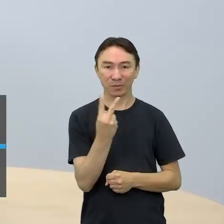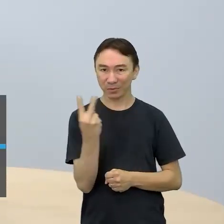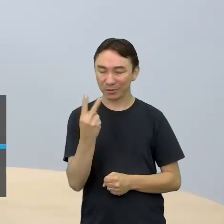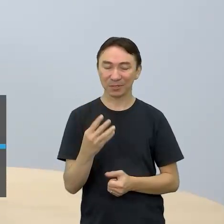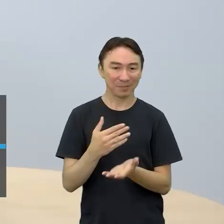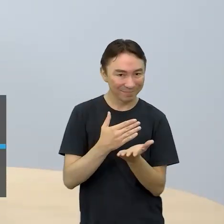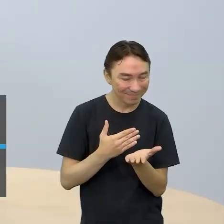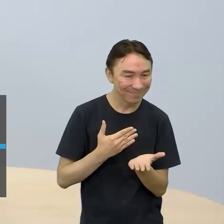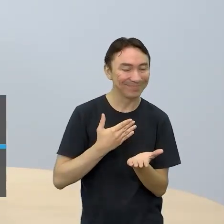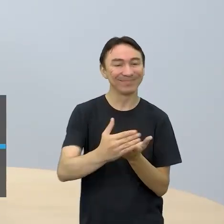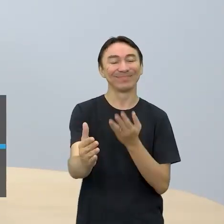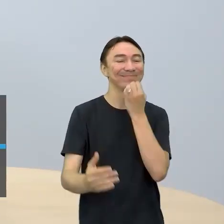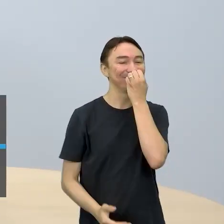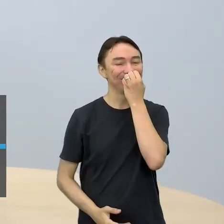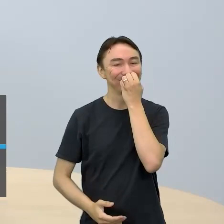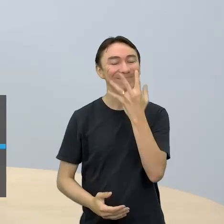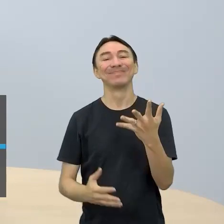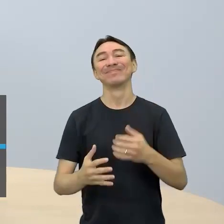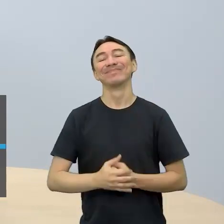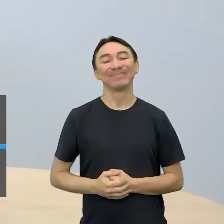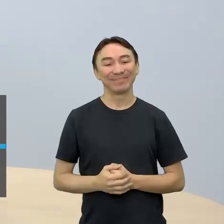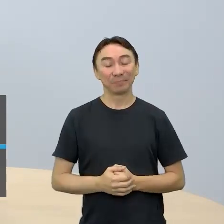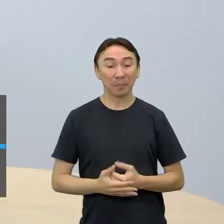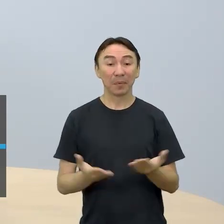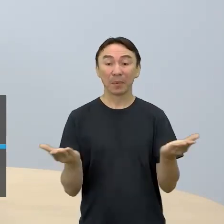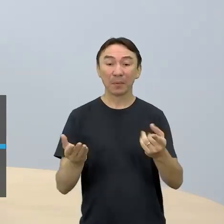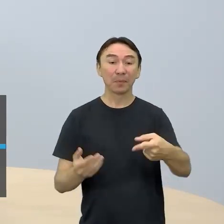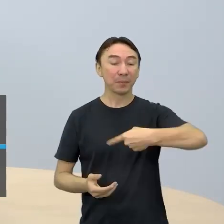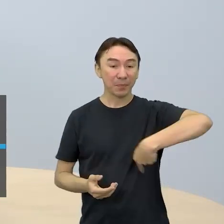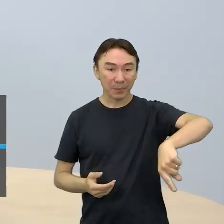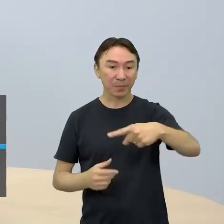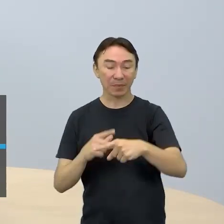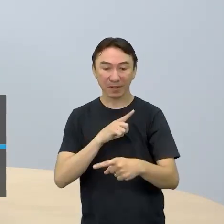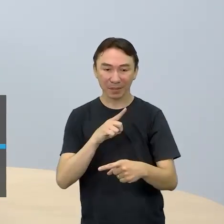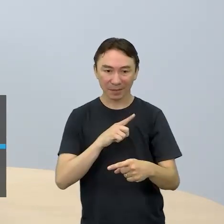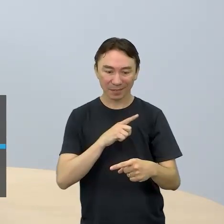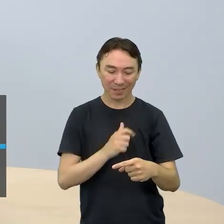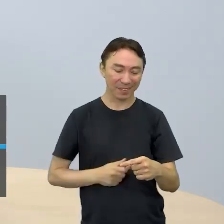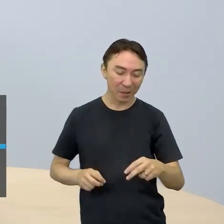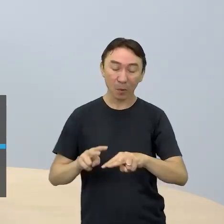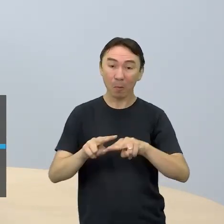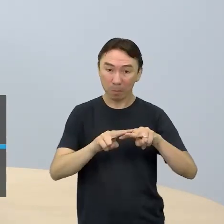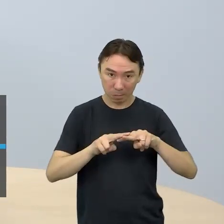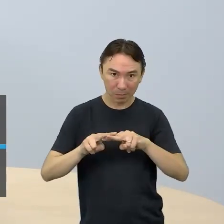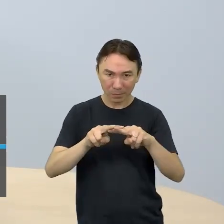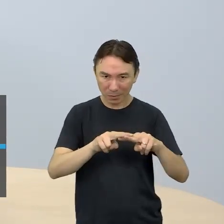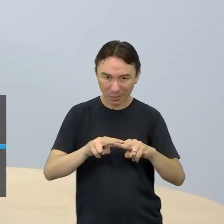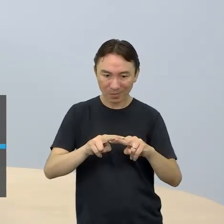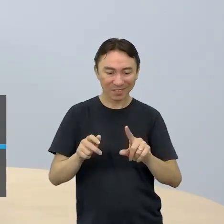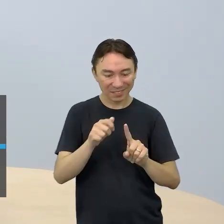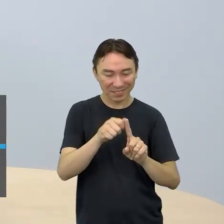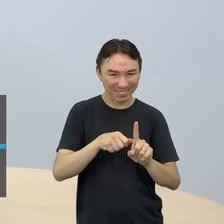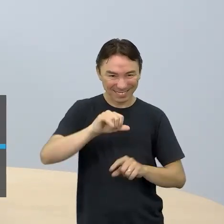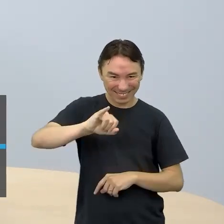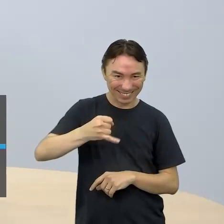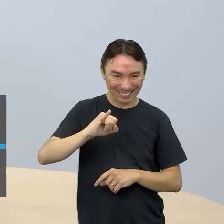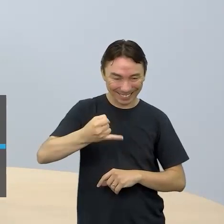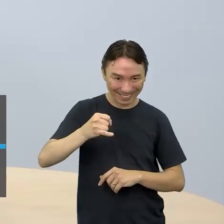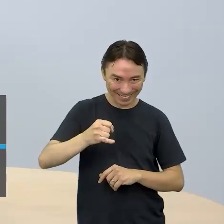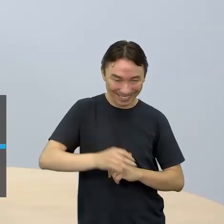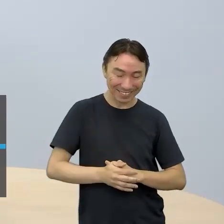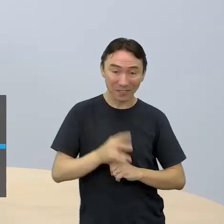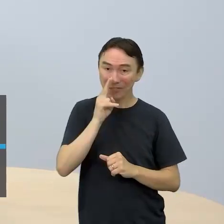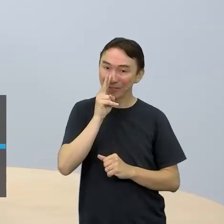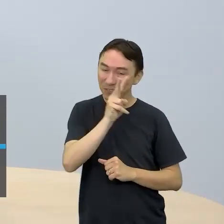Dando continuidade à nossa série de formações sobre a recuperação intensiva de janeiro, hoje nós iniciamos a formação da área